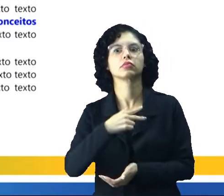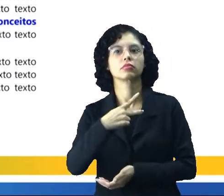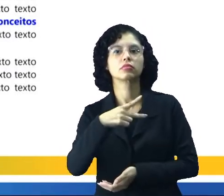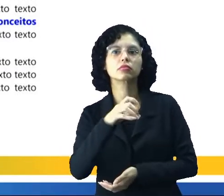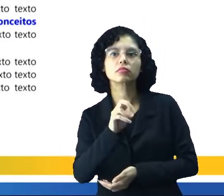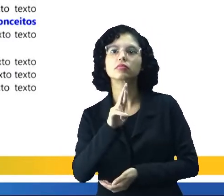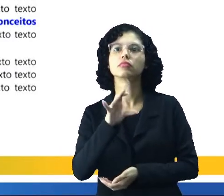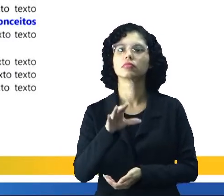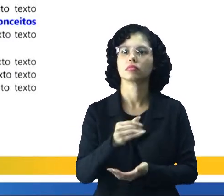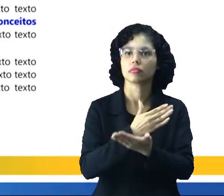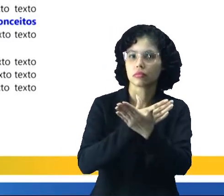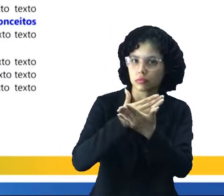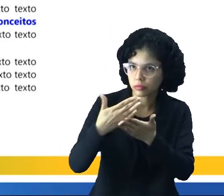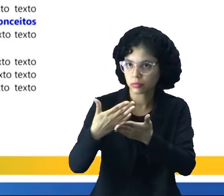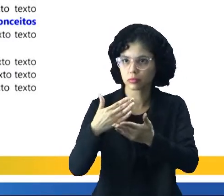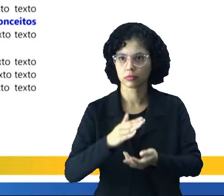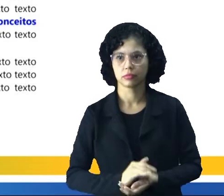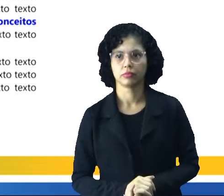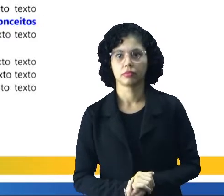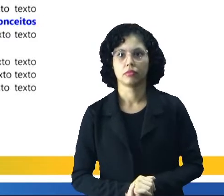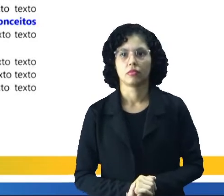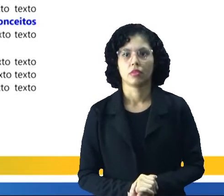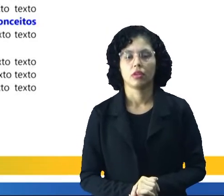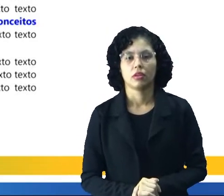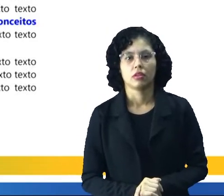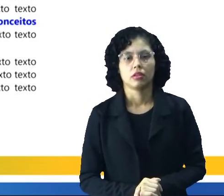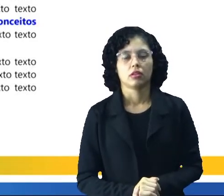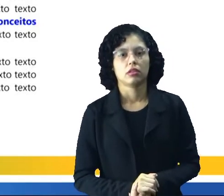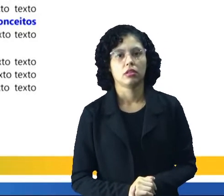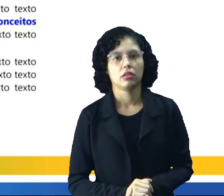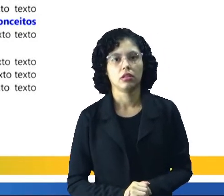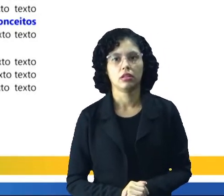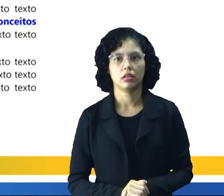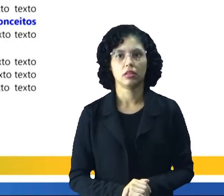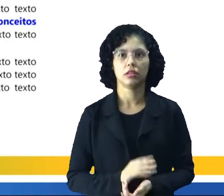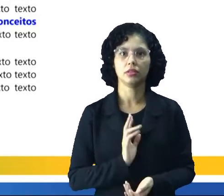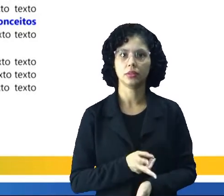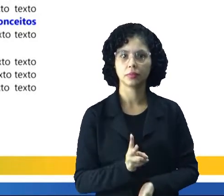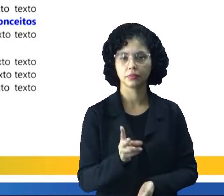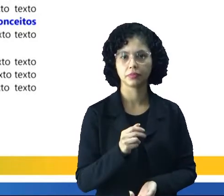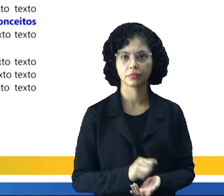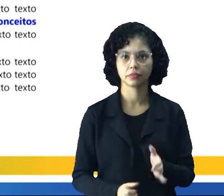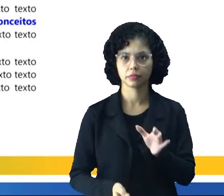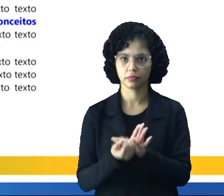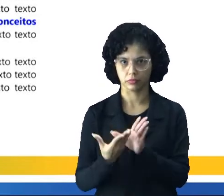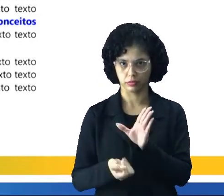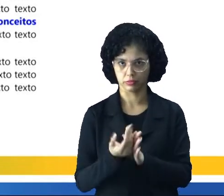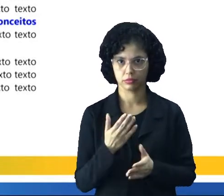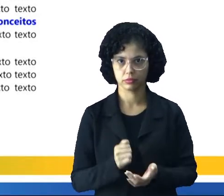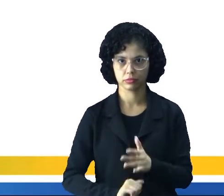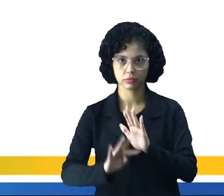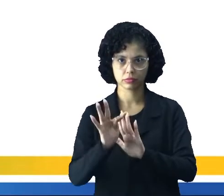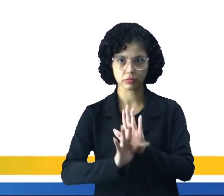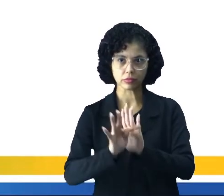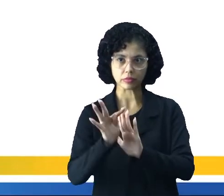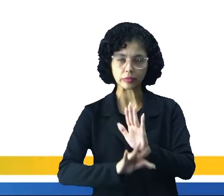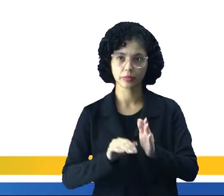portanto, na linha inicial, tá bom? E continua a produção textual. Vamos mais para frente.